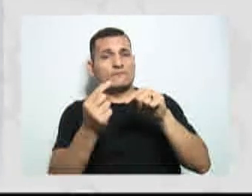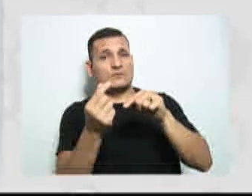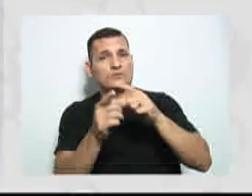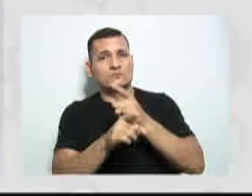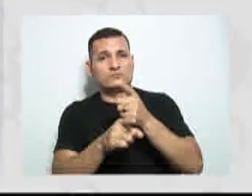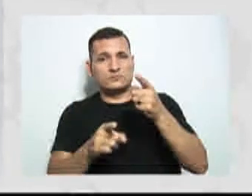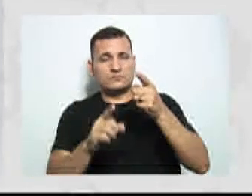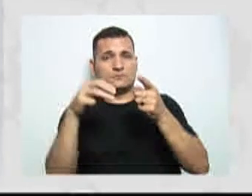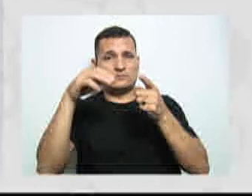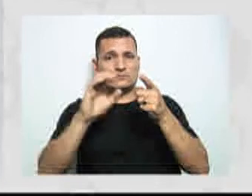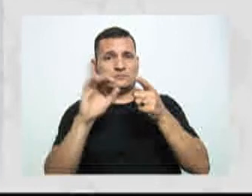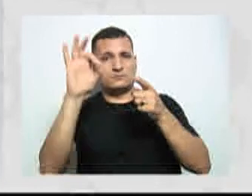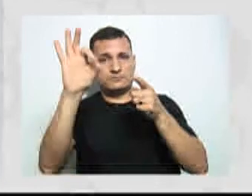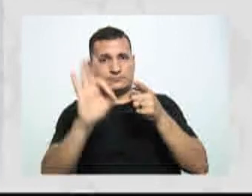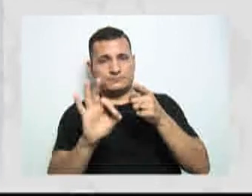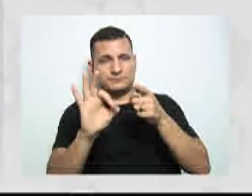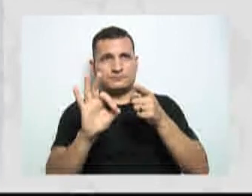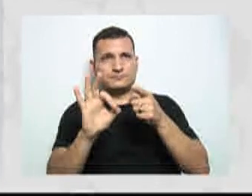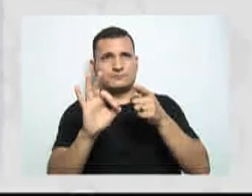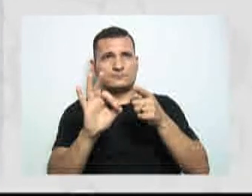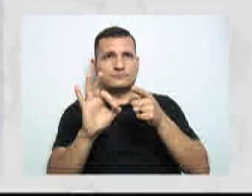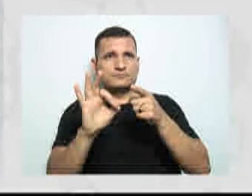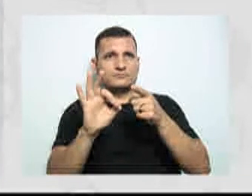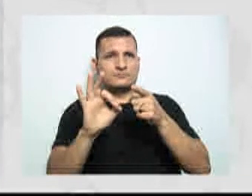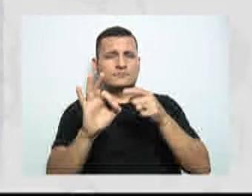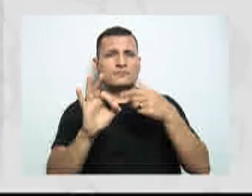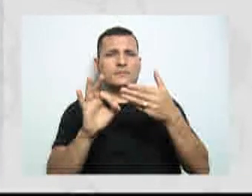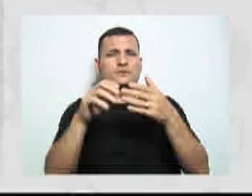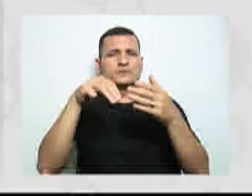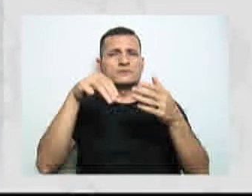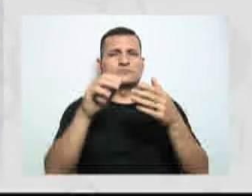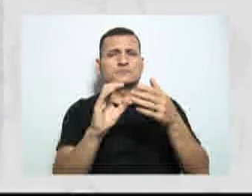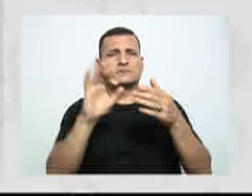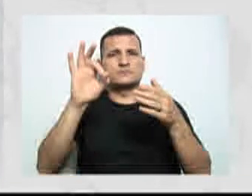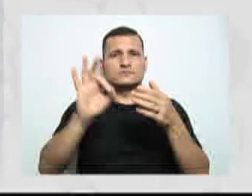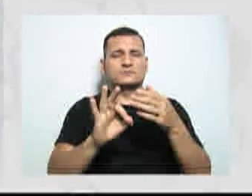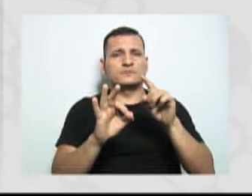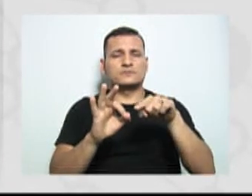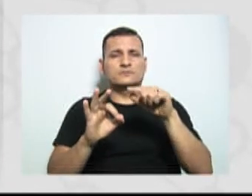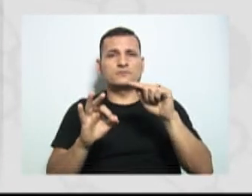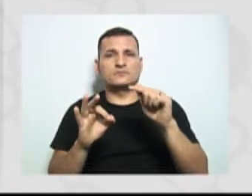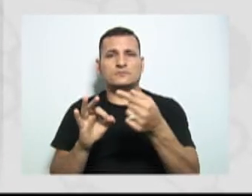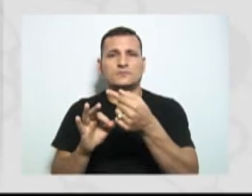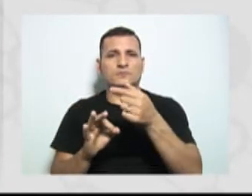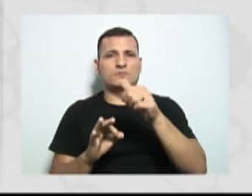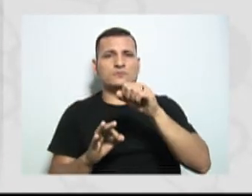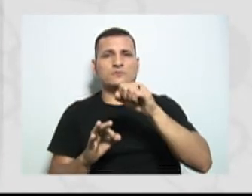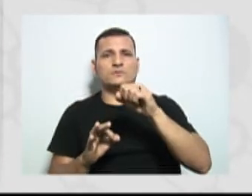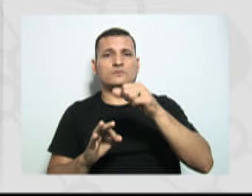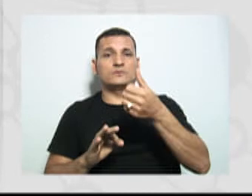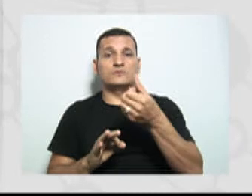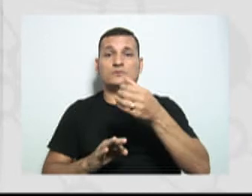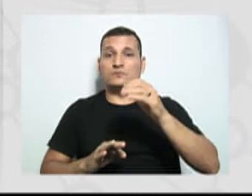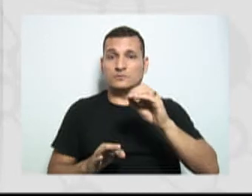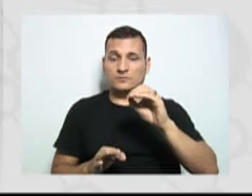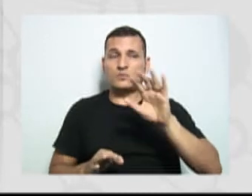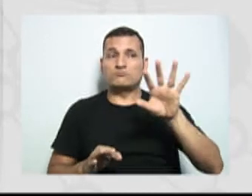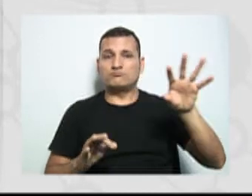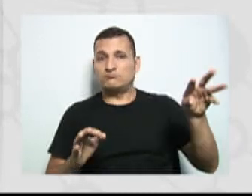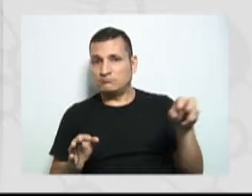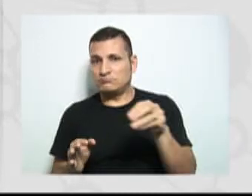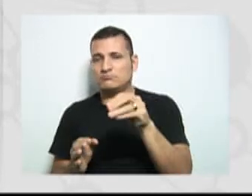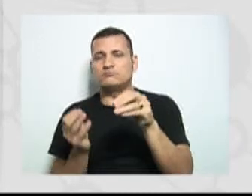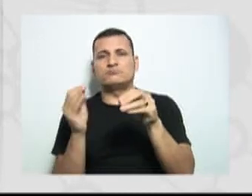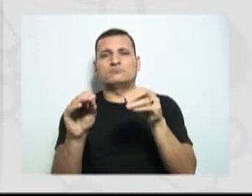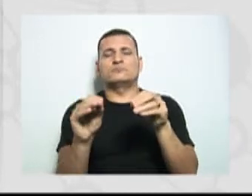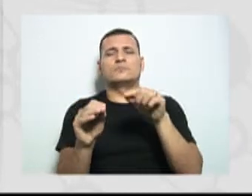margem de contribuição. Nós não achamos a margem de contribuição de 7.860? Pois é, agora nós vamos trabalhar com ele. Como